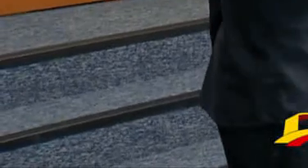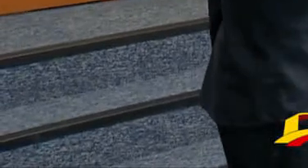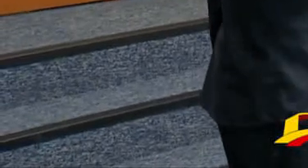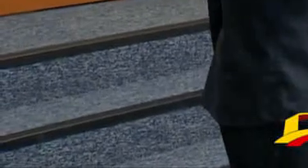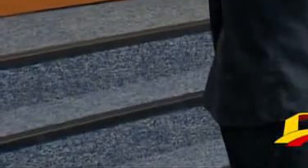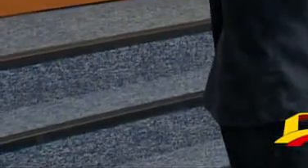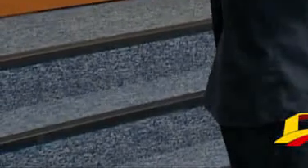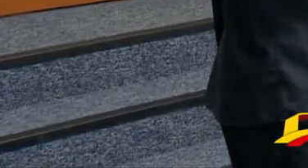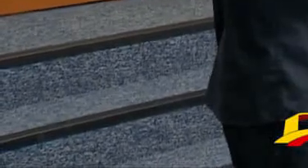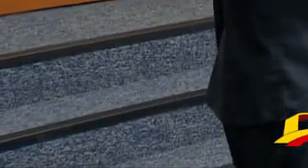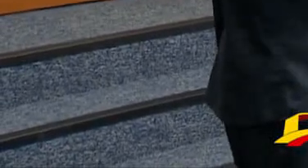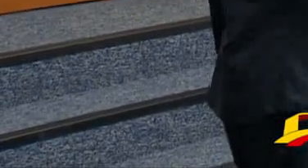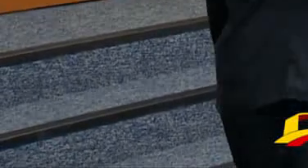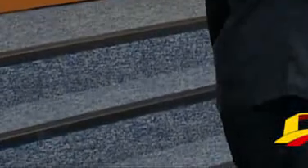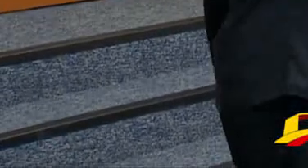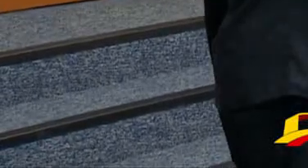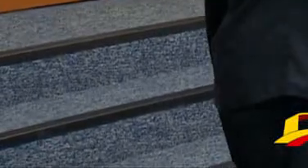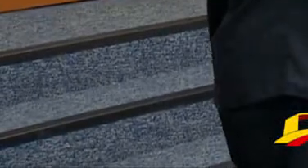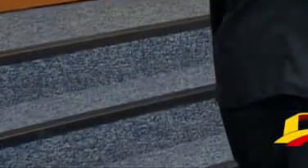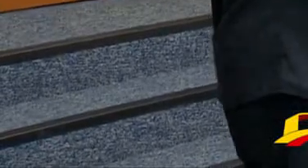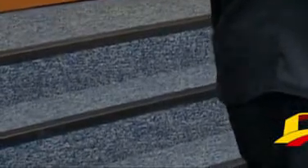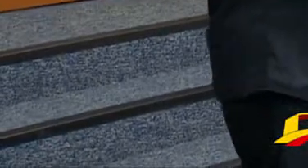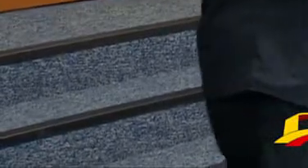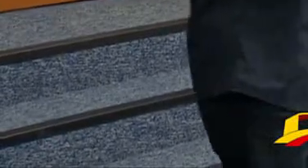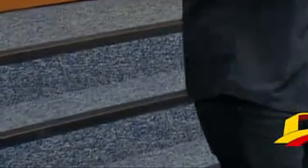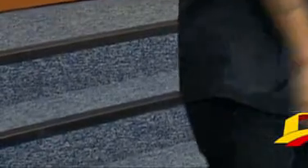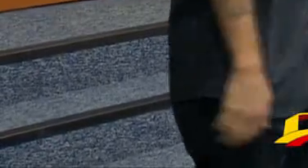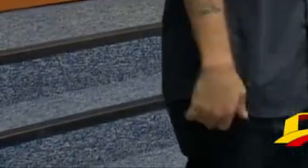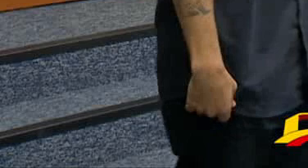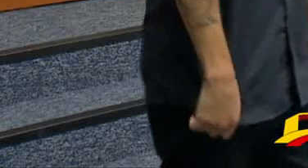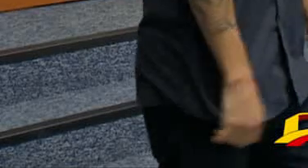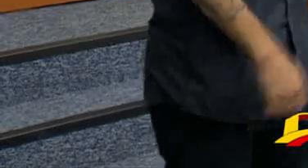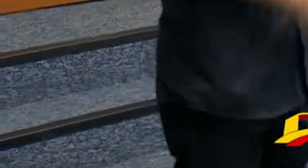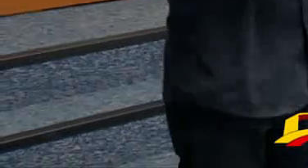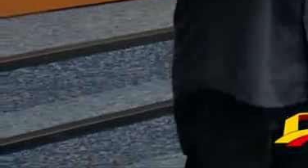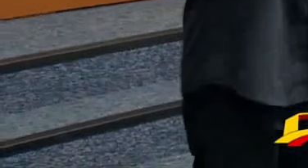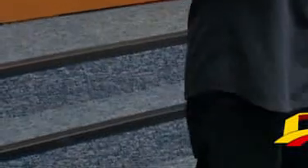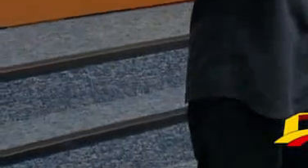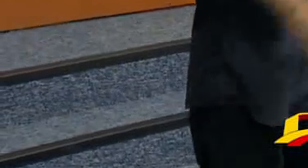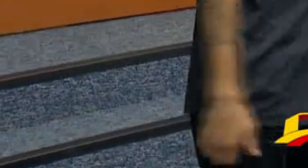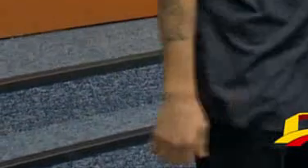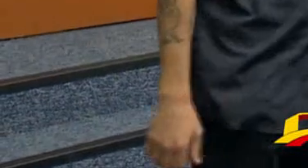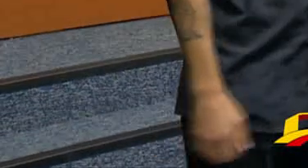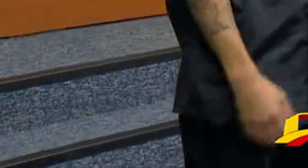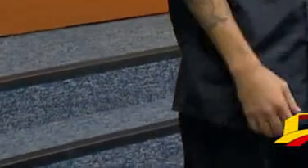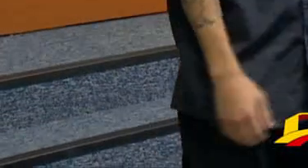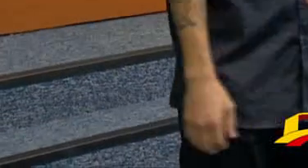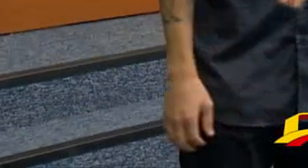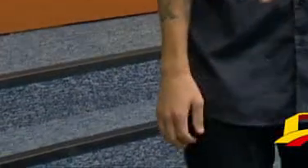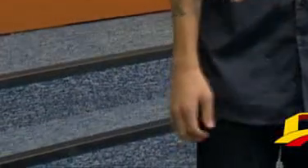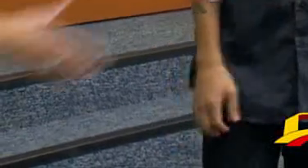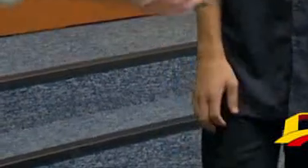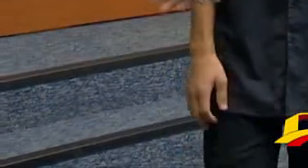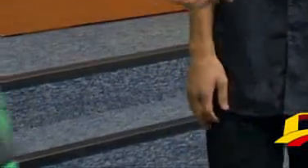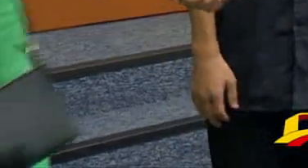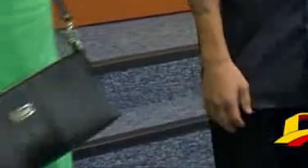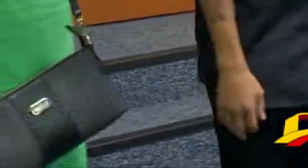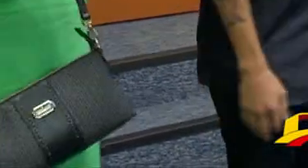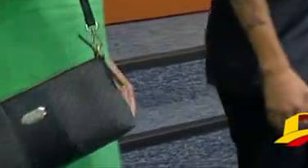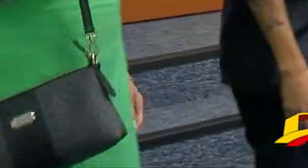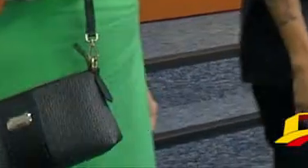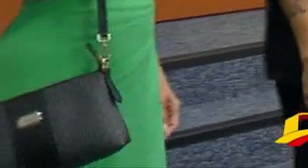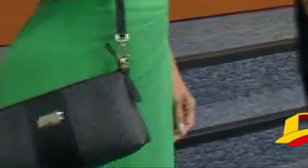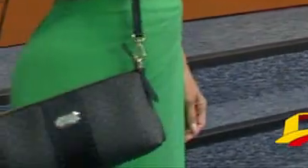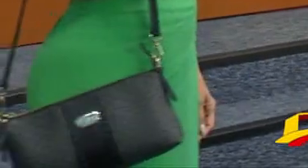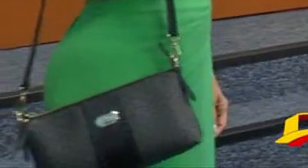aprendizagem Lar Monteiro Lobato A Liga Sorocabana de kickboxing e arte marcial